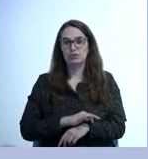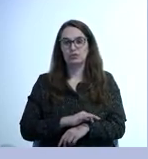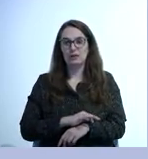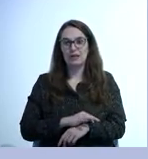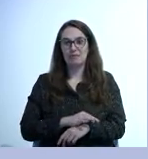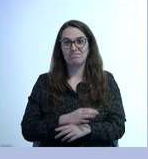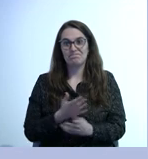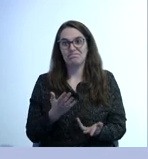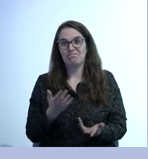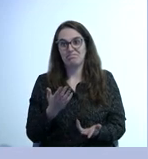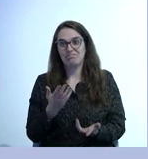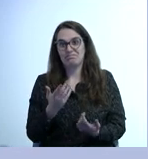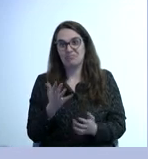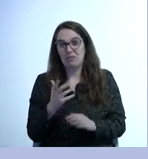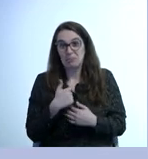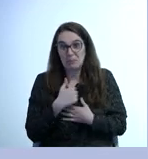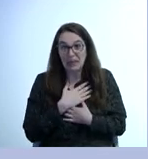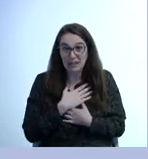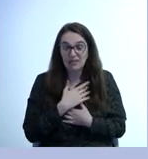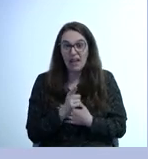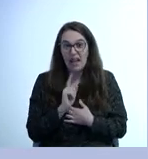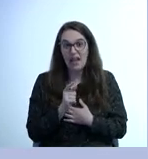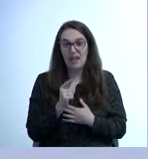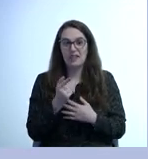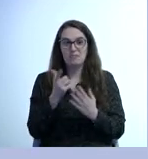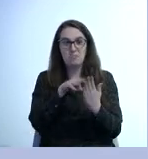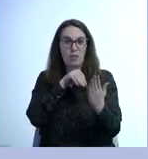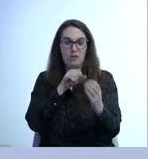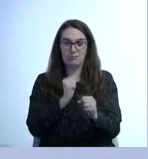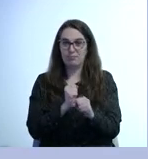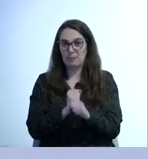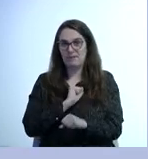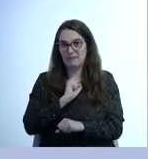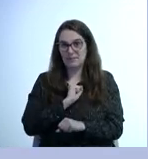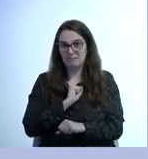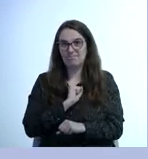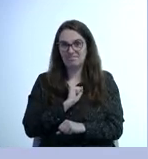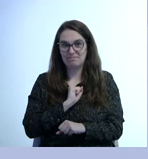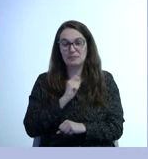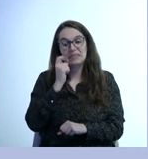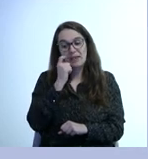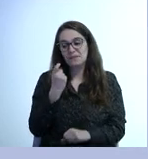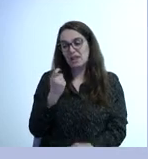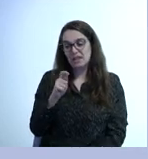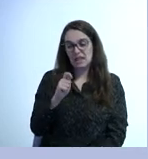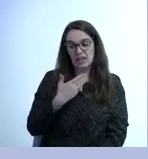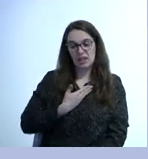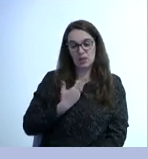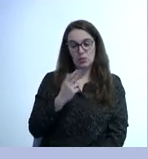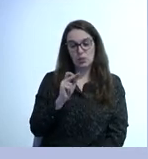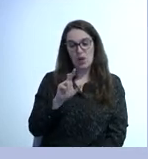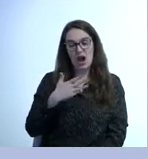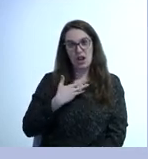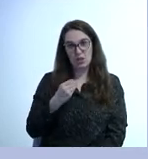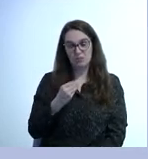talvez, que sempre serviram mais de referência ao meu trabalho. Naturalmente, falta-me aqui o Eduardo, que hoje não pôde vir,